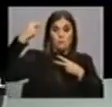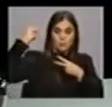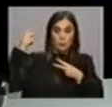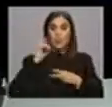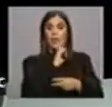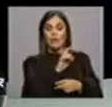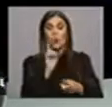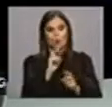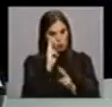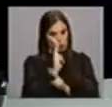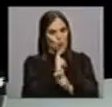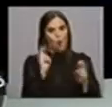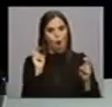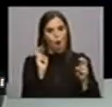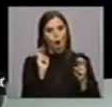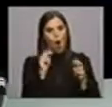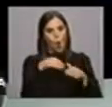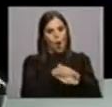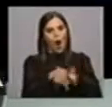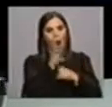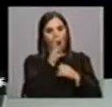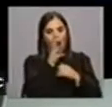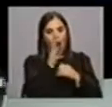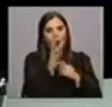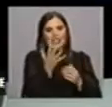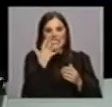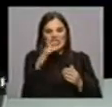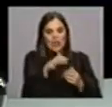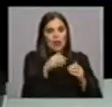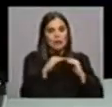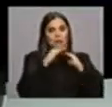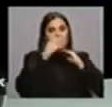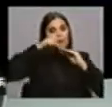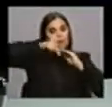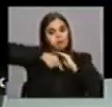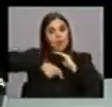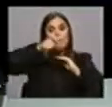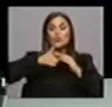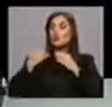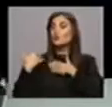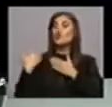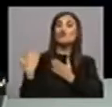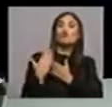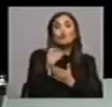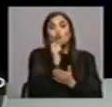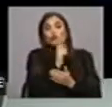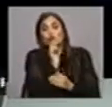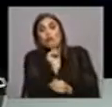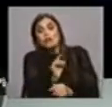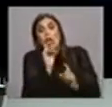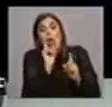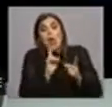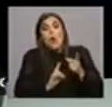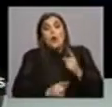anunciado a descoberta de um reservatório de água muito salgada por baixo da superfície. E dizem os autores deste estudo que, se calhar, este é capaz de ser um